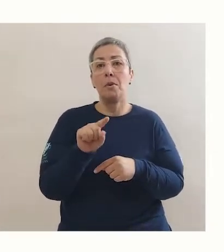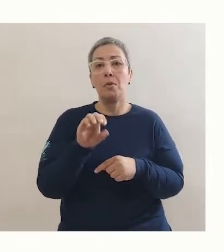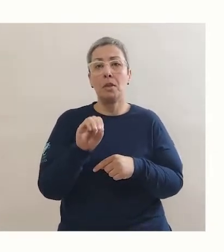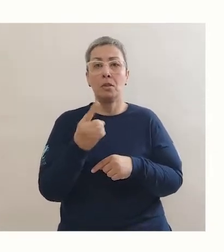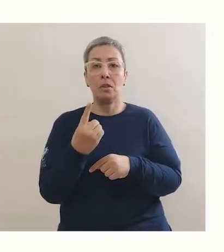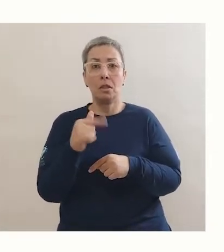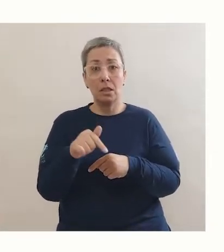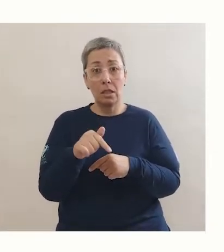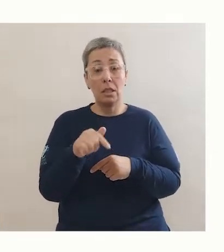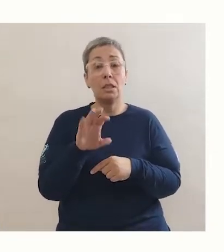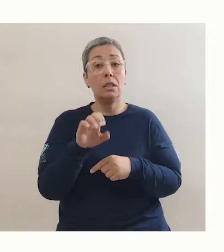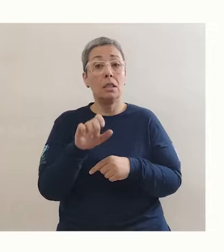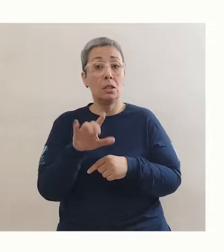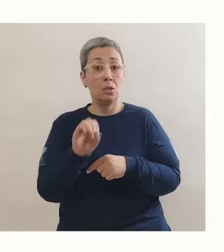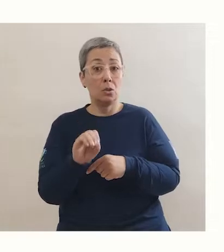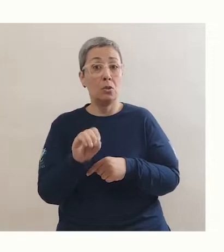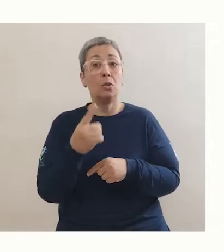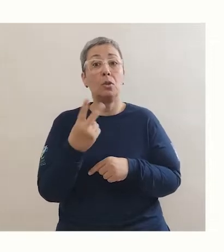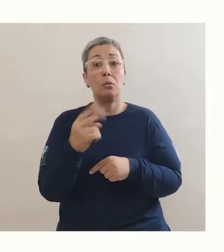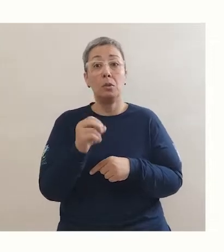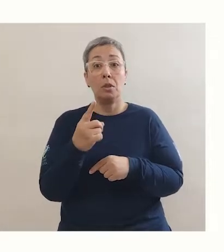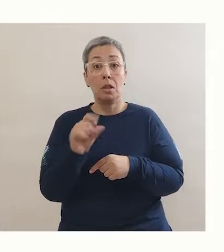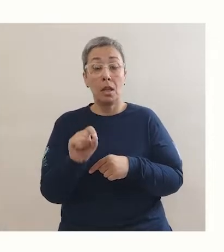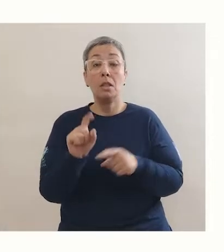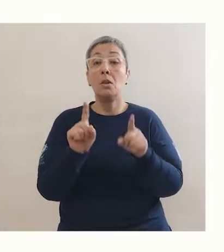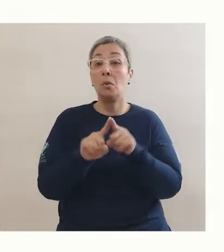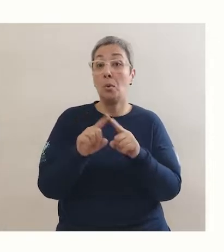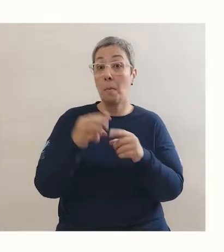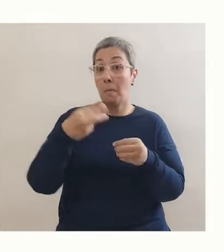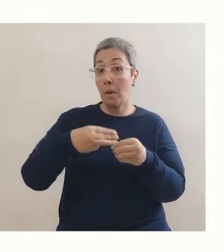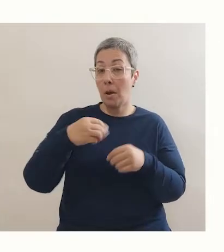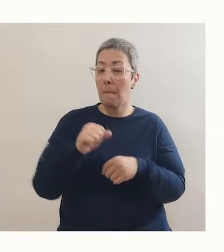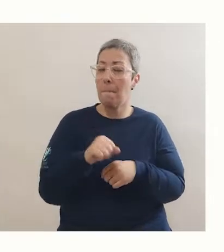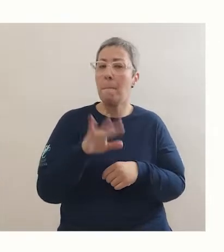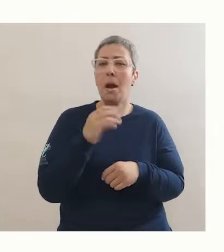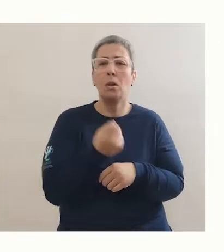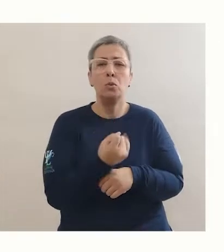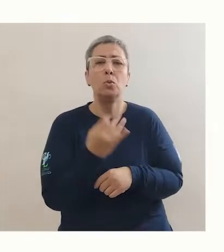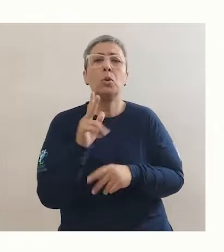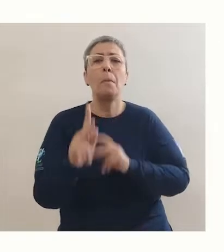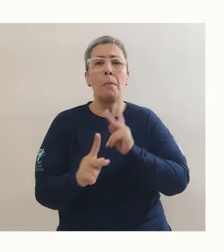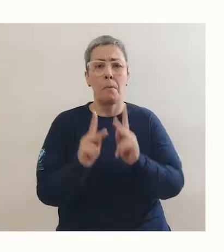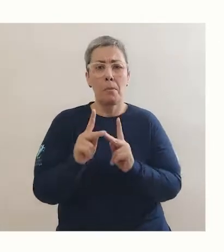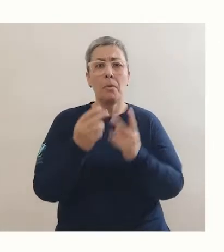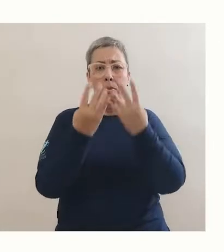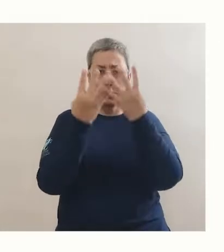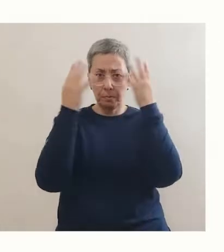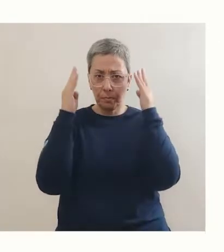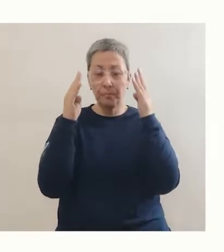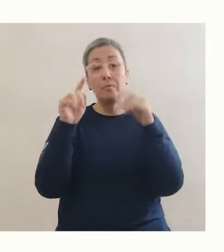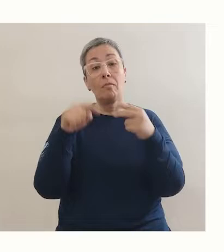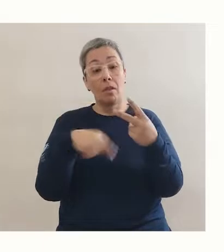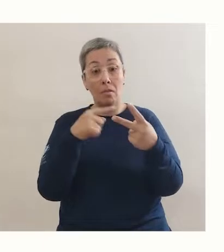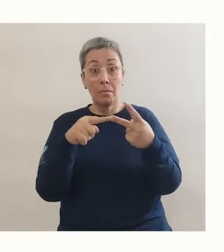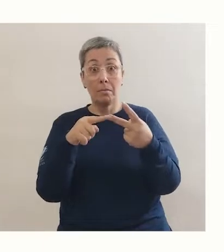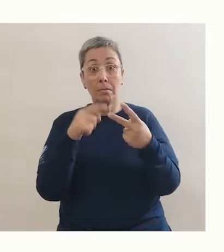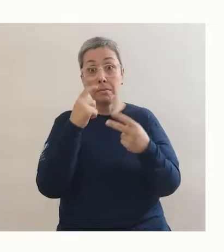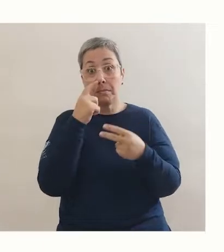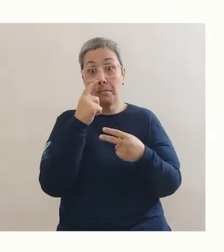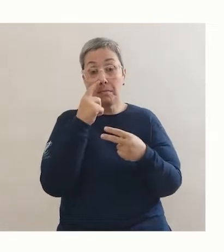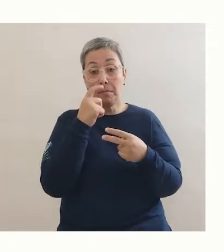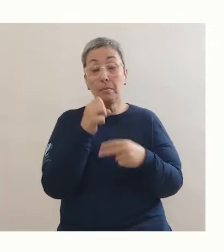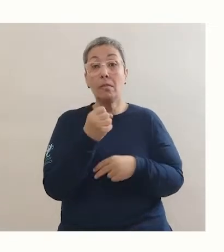Temos aí também uma observação, né, que pessoas que declararam ser de cor ou raça indígena, né, havia